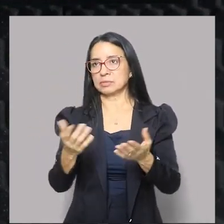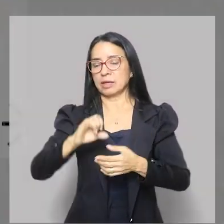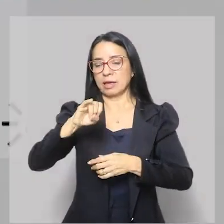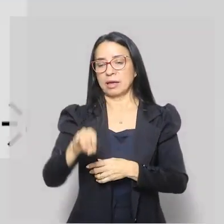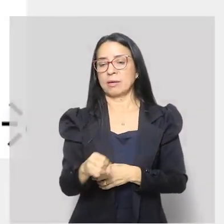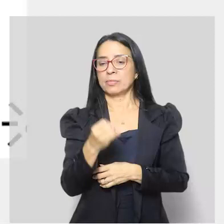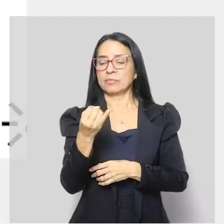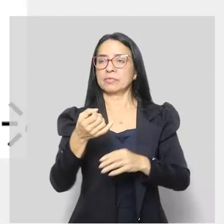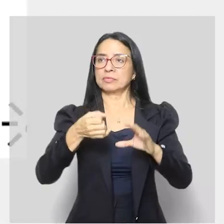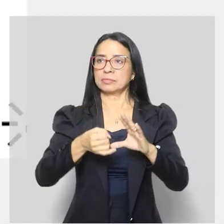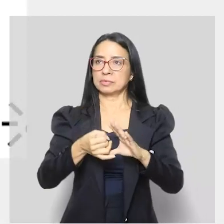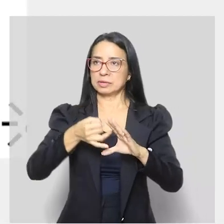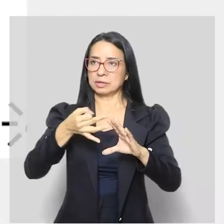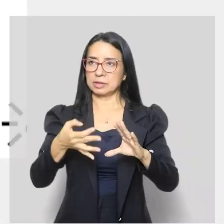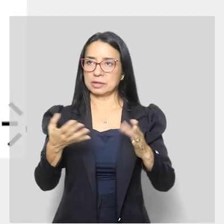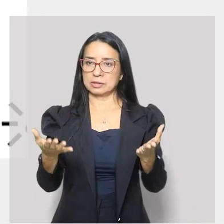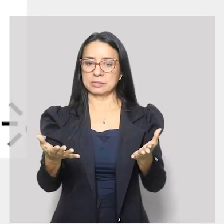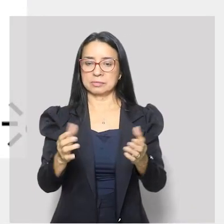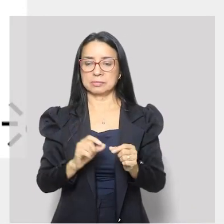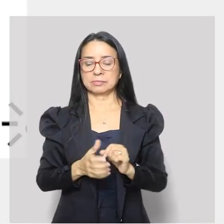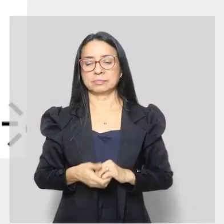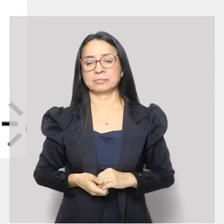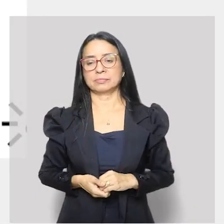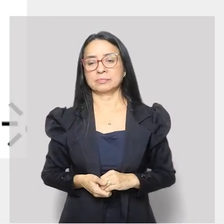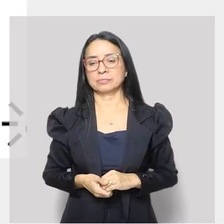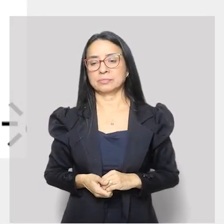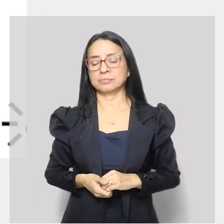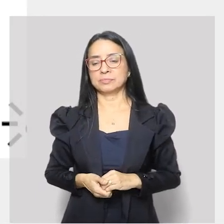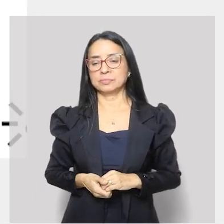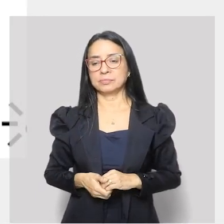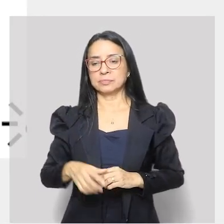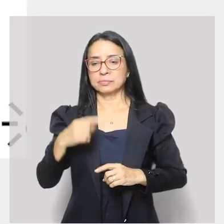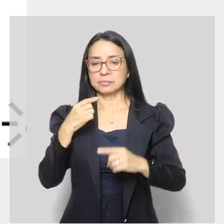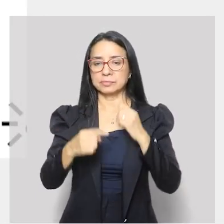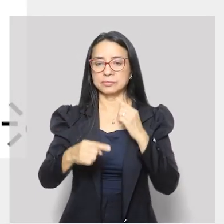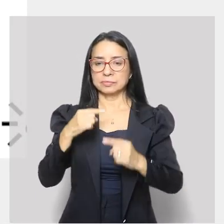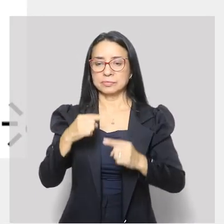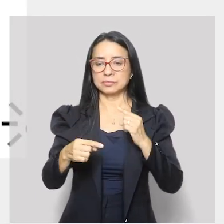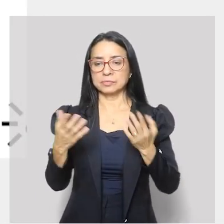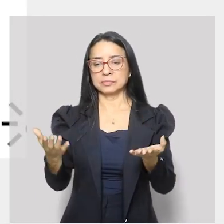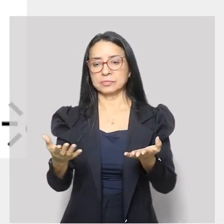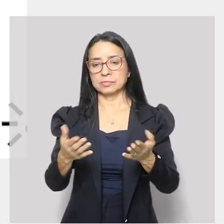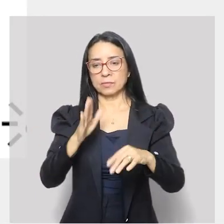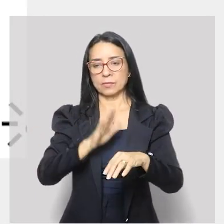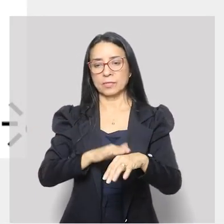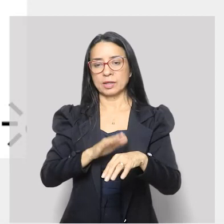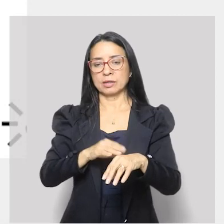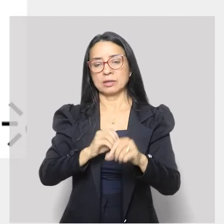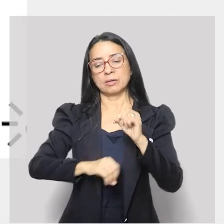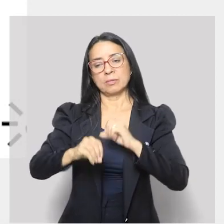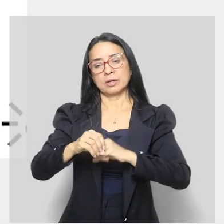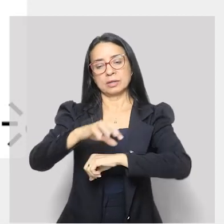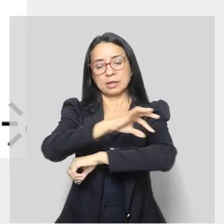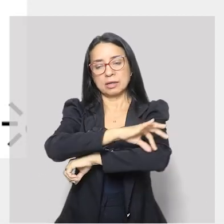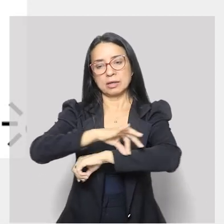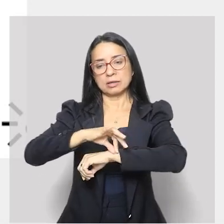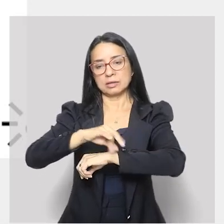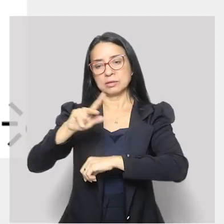aproveito para caracterizar, né? Então eu digo, nessa discussão inclui-se a chamada arquitetura hostil,